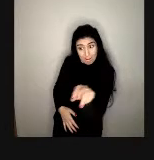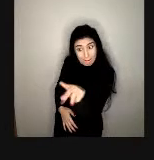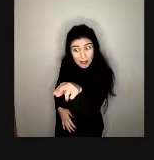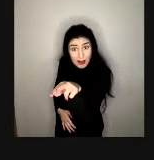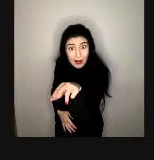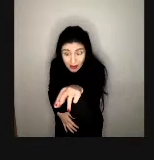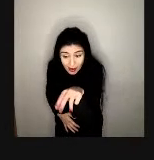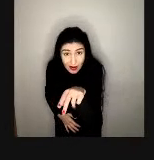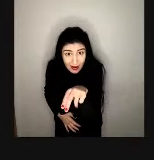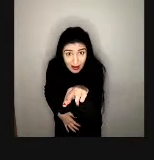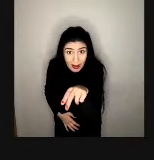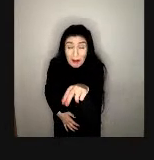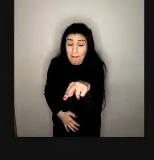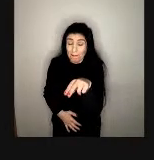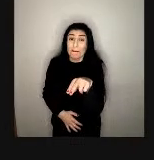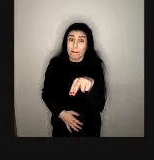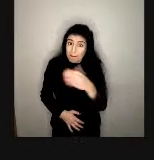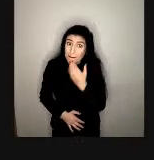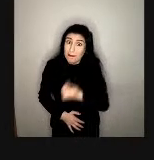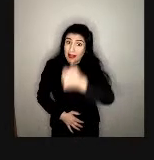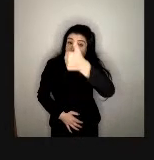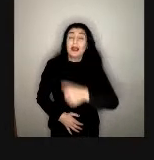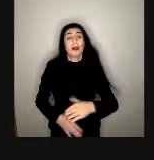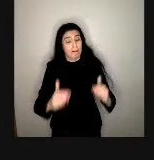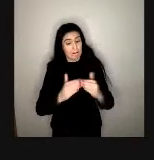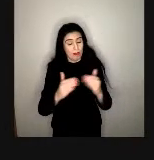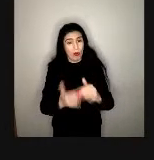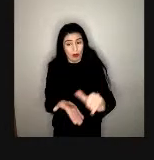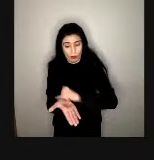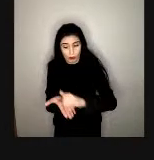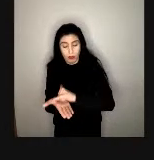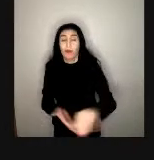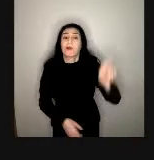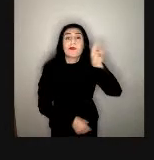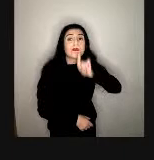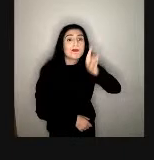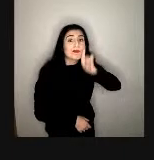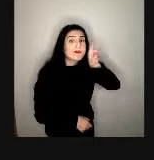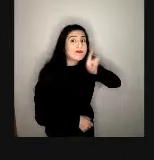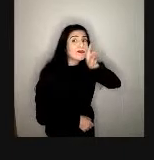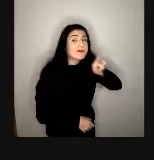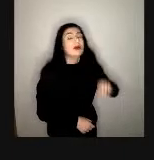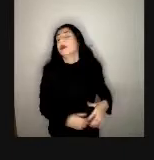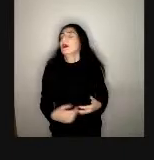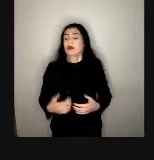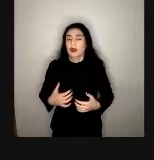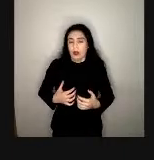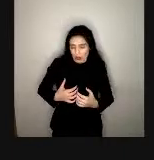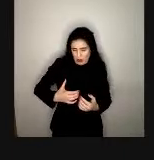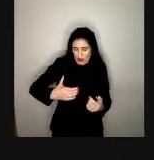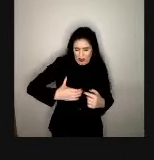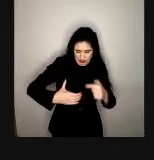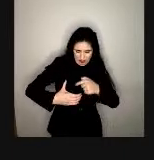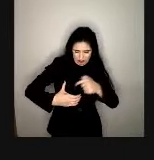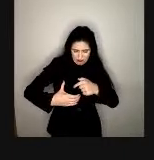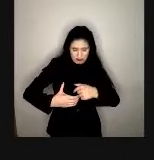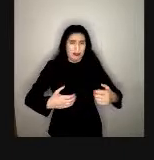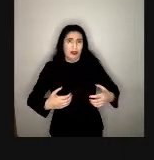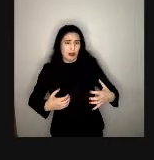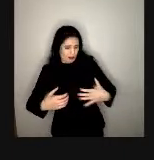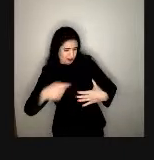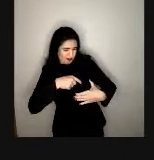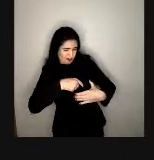Andrea Lynch, né, que está lá, mora em Nova York, teve uma mama, 10 anos depois teve na outra, isso também é bastante comum.